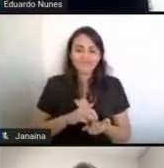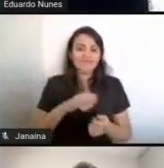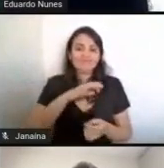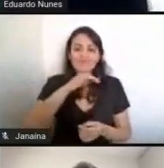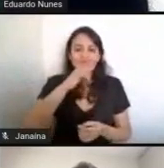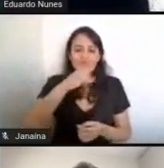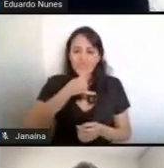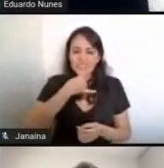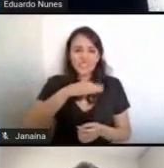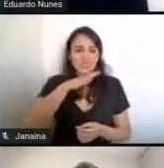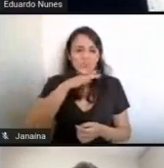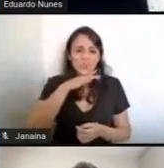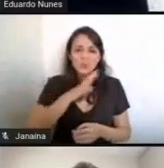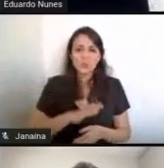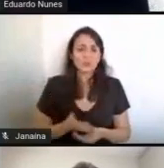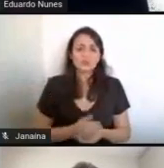relação a isso. Pode passar.